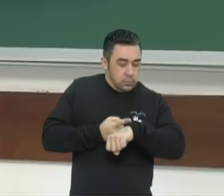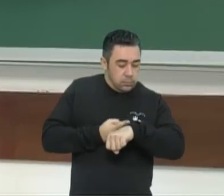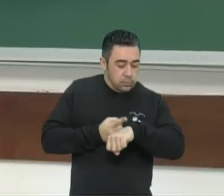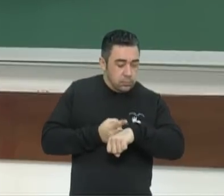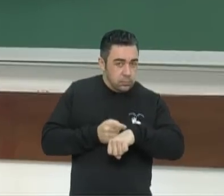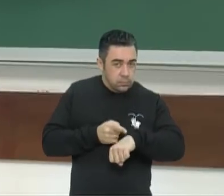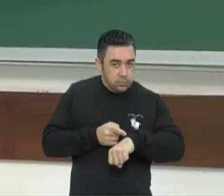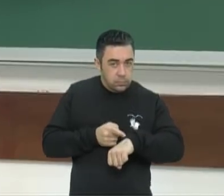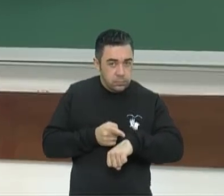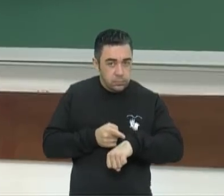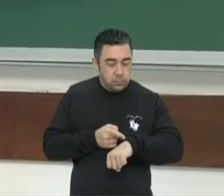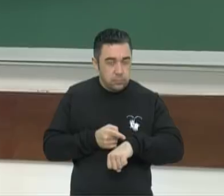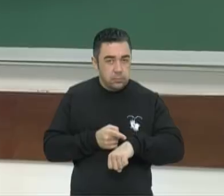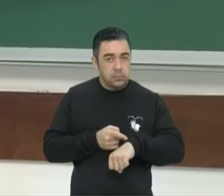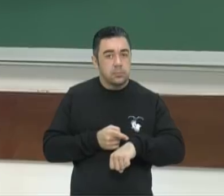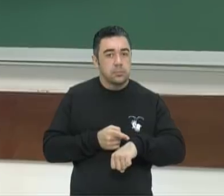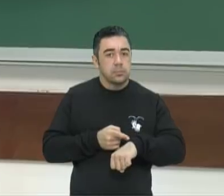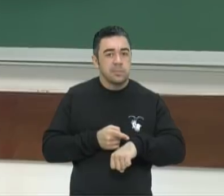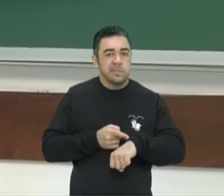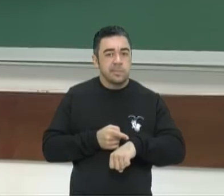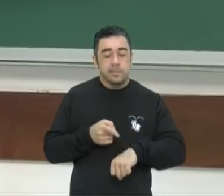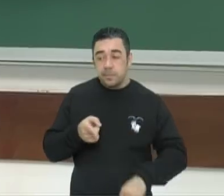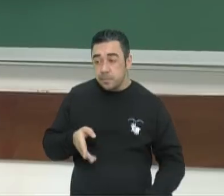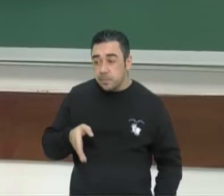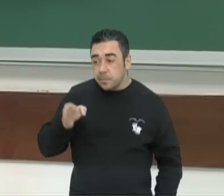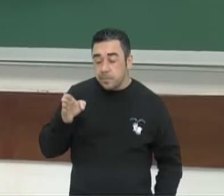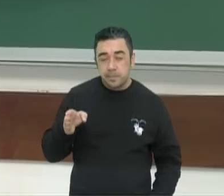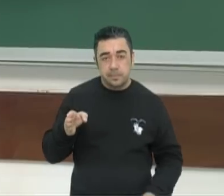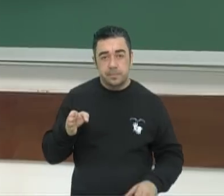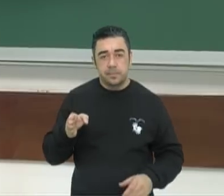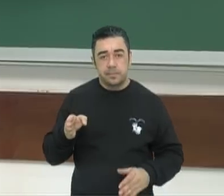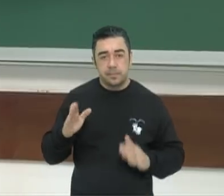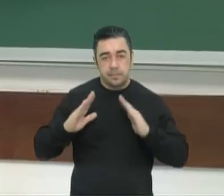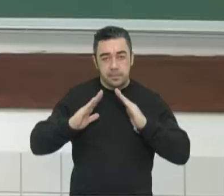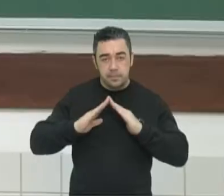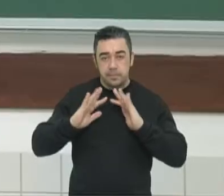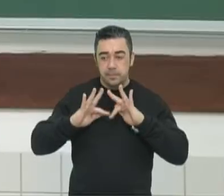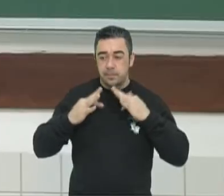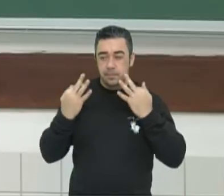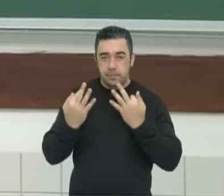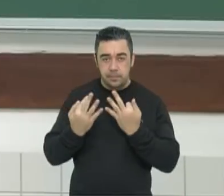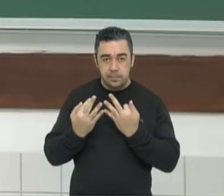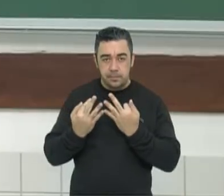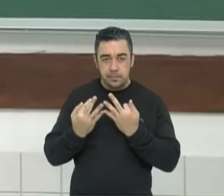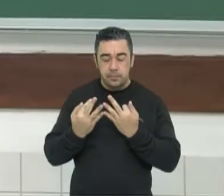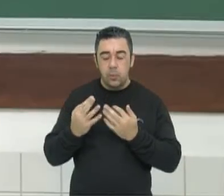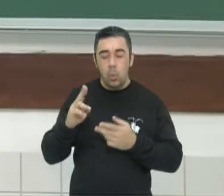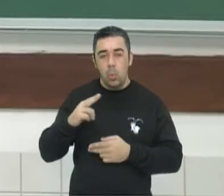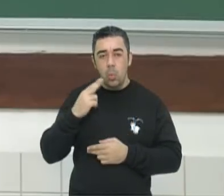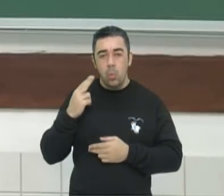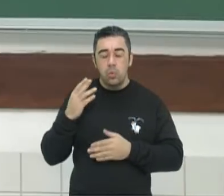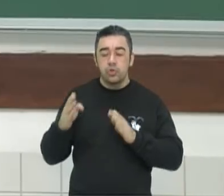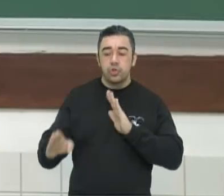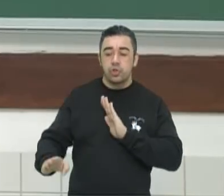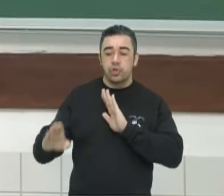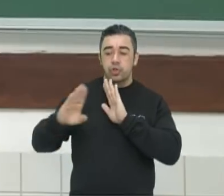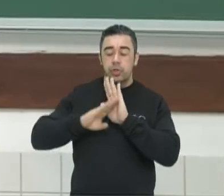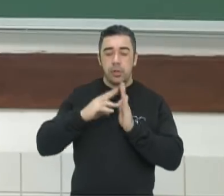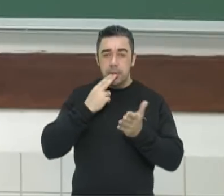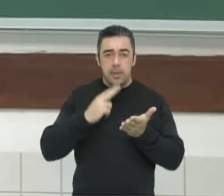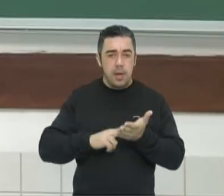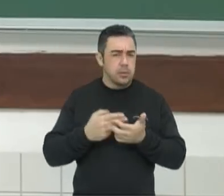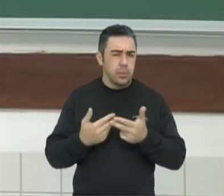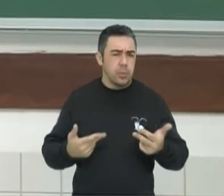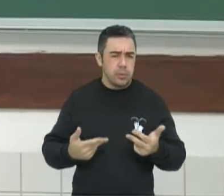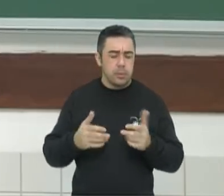tempo. Então, ir visitar um parente, a chegada de uma encomenda, com essas tecnologias ficou